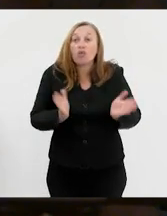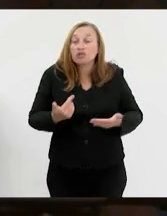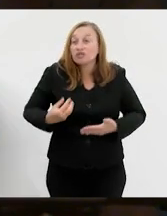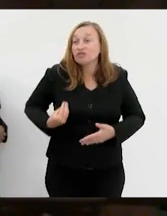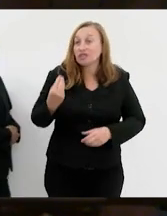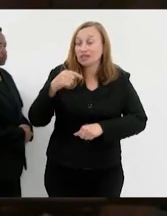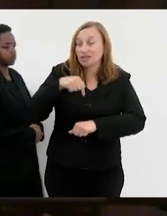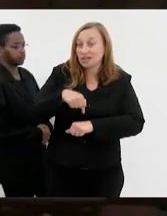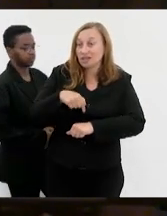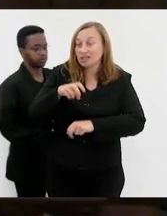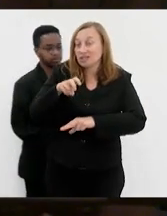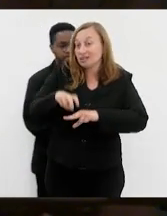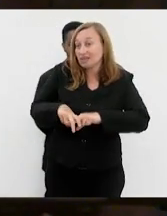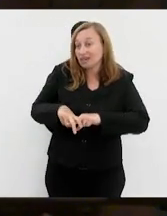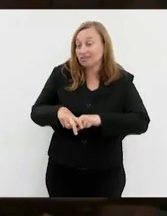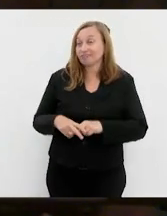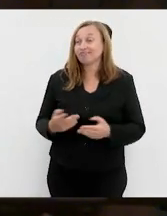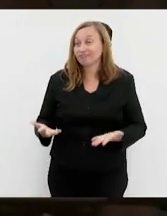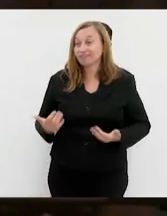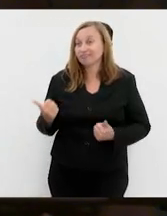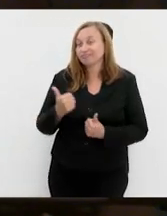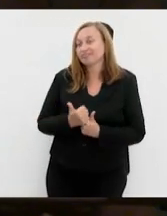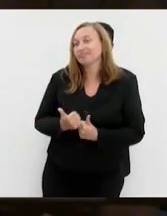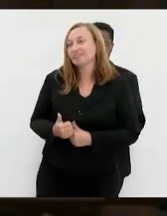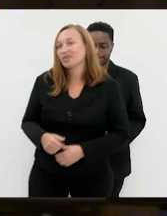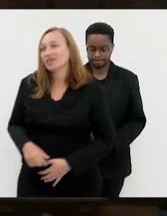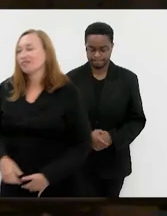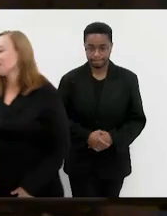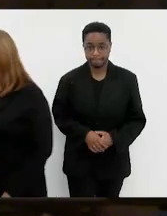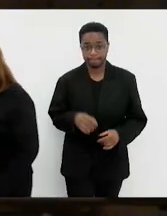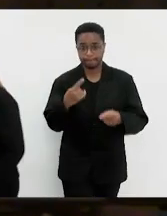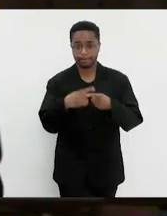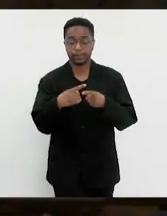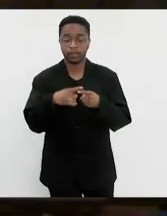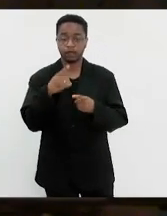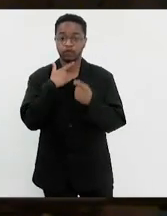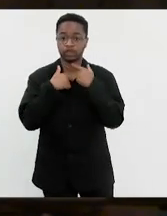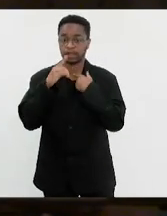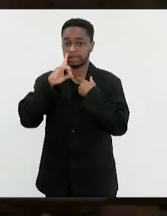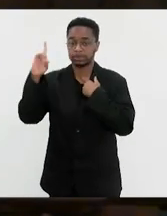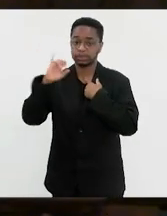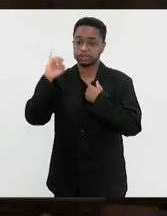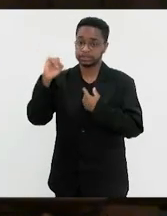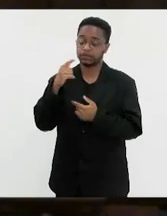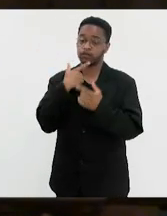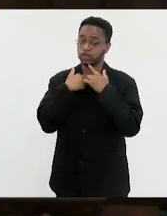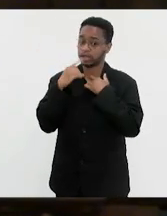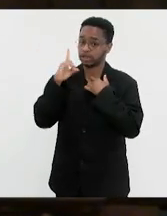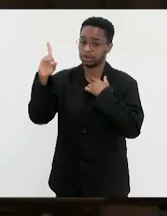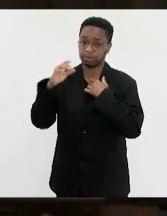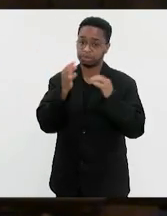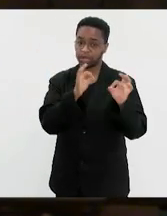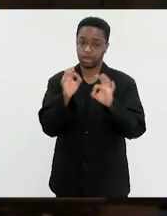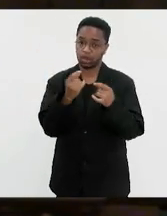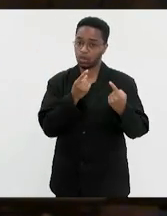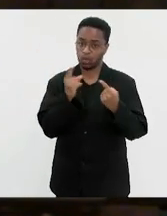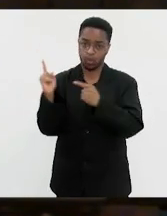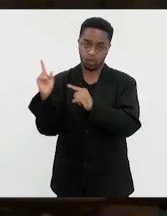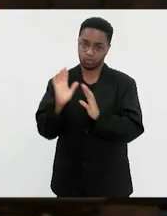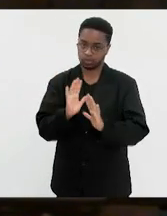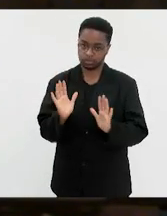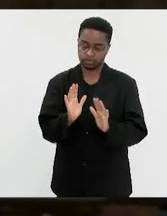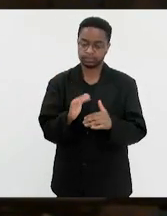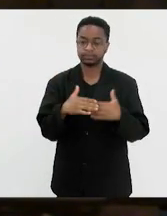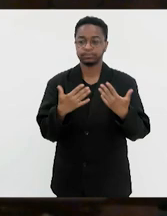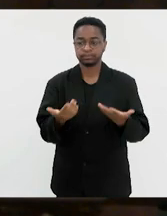nessa cadeira, né? E é porque Deus quis. Se Deus quer, não tem ninguém que vai contrapor isso, né? Então, assim, eu